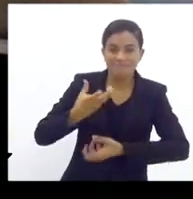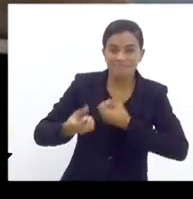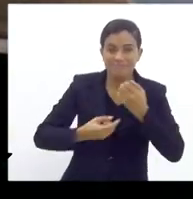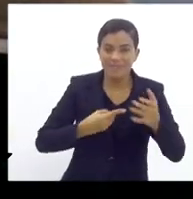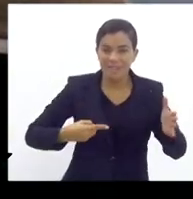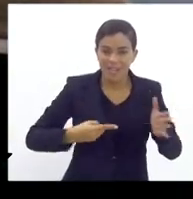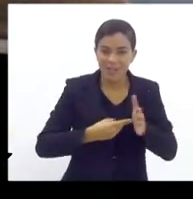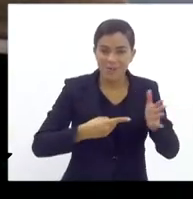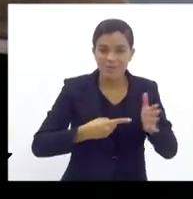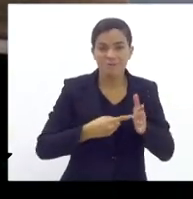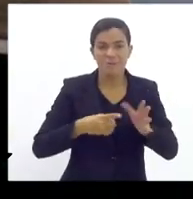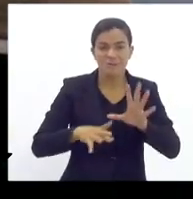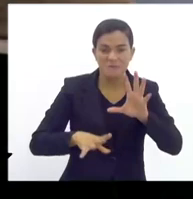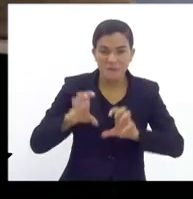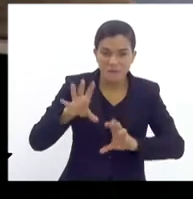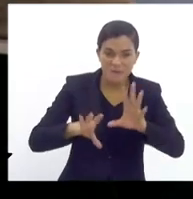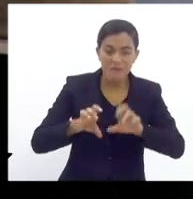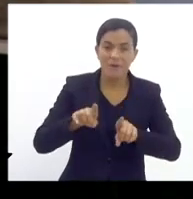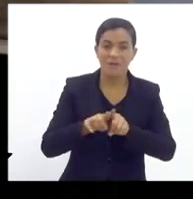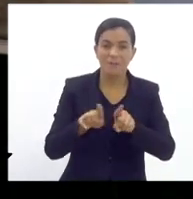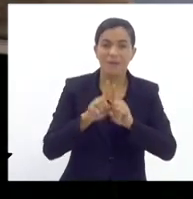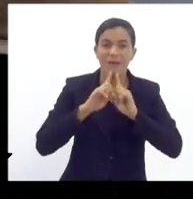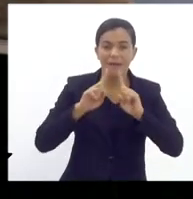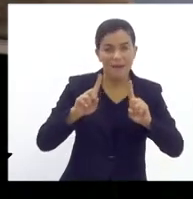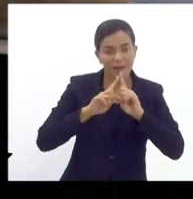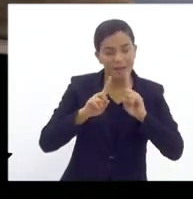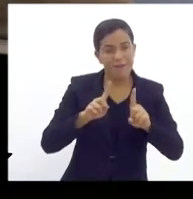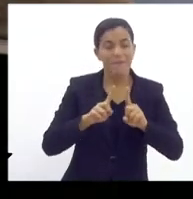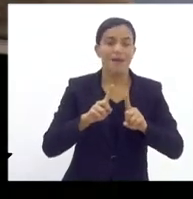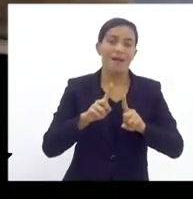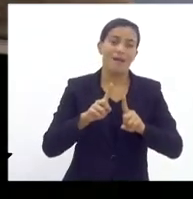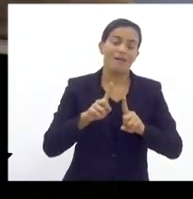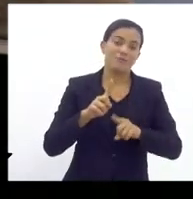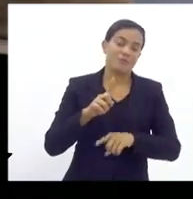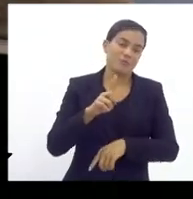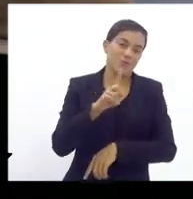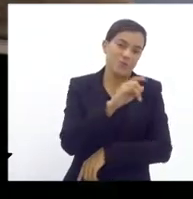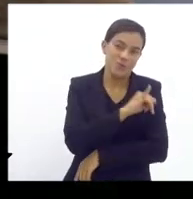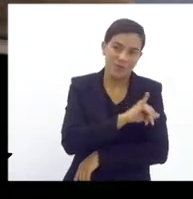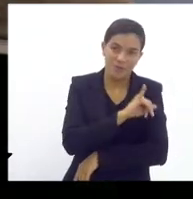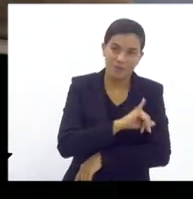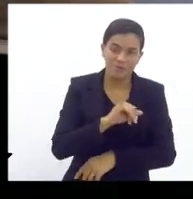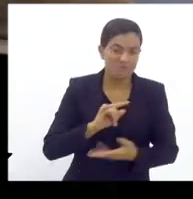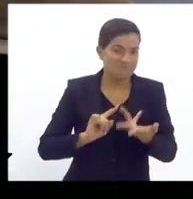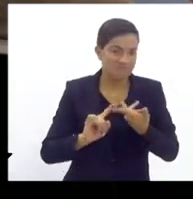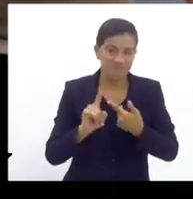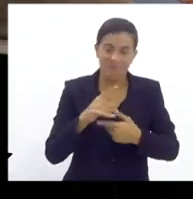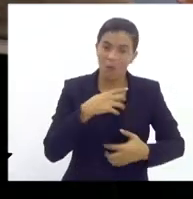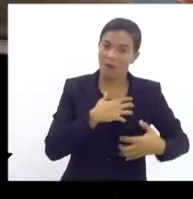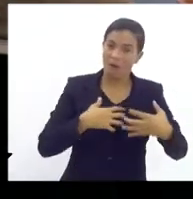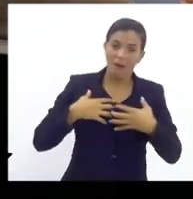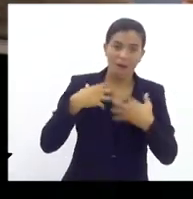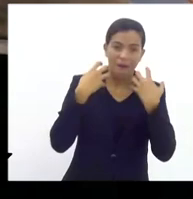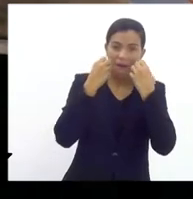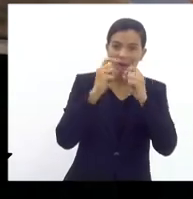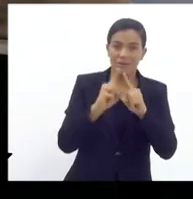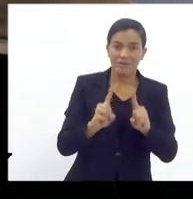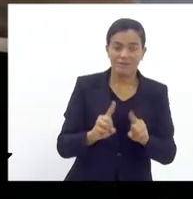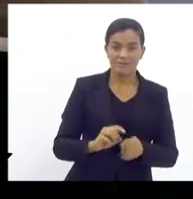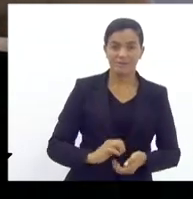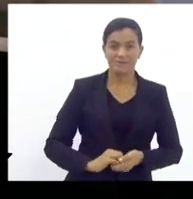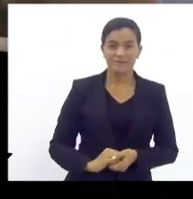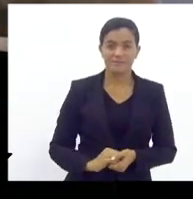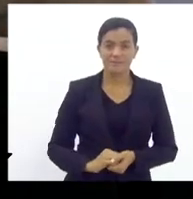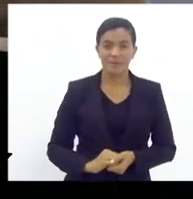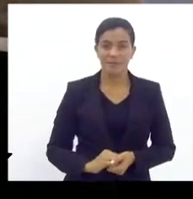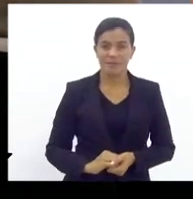denúncias brigar reclamado poder público do estado do Rio estamos aqui para isso tá não se constrange pode